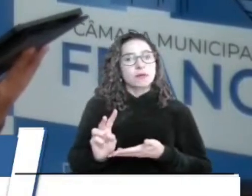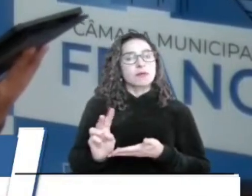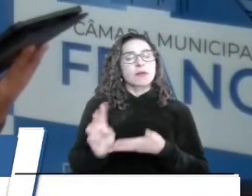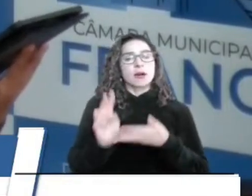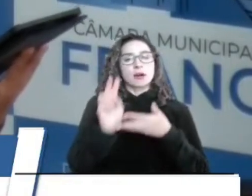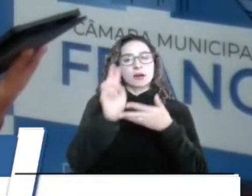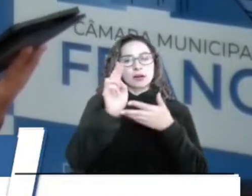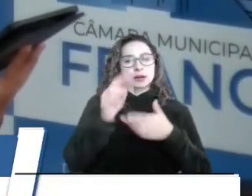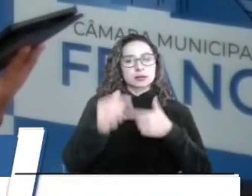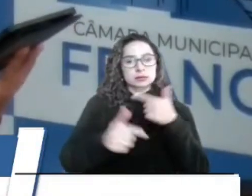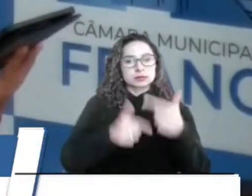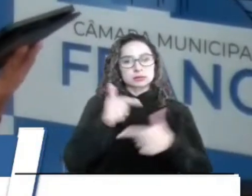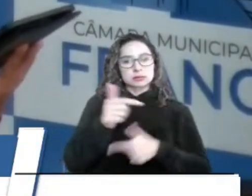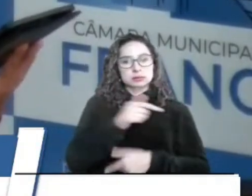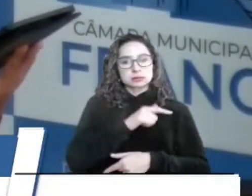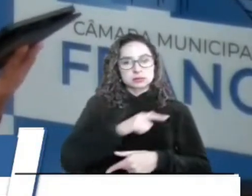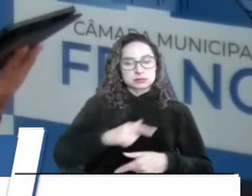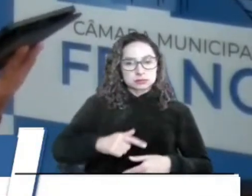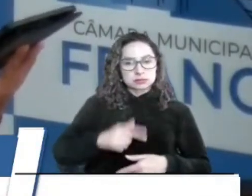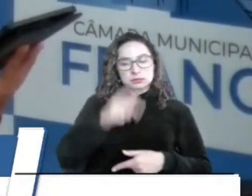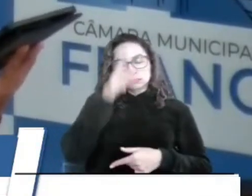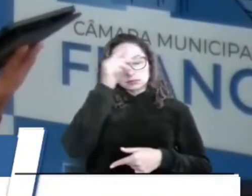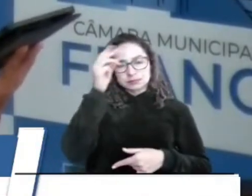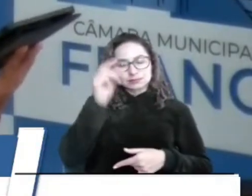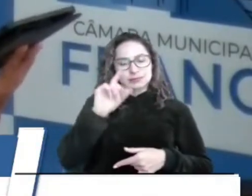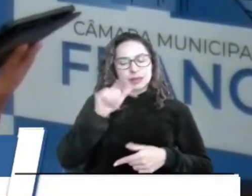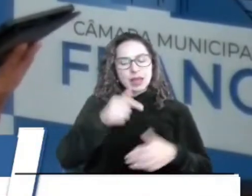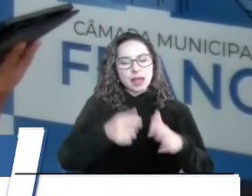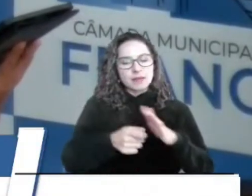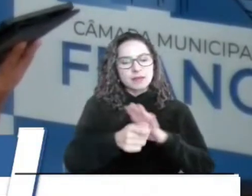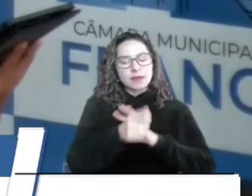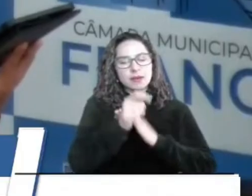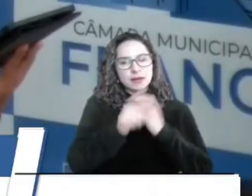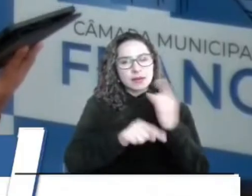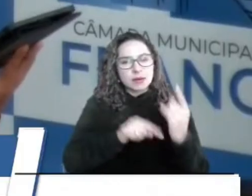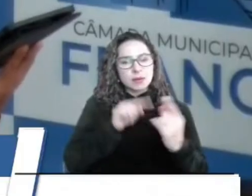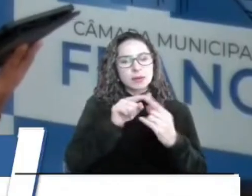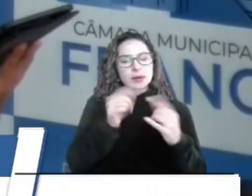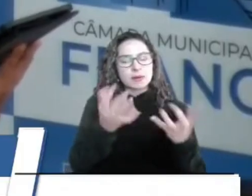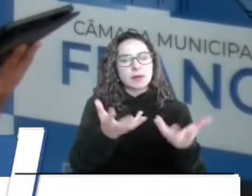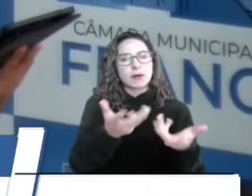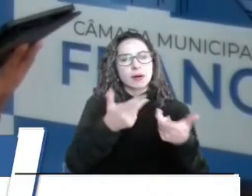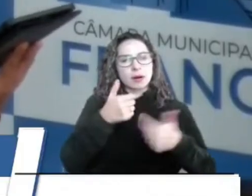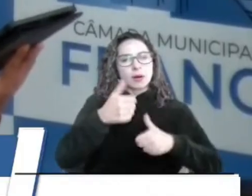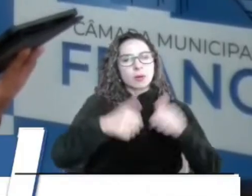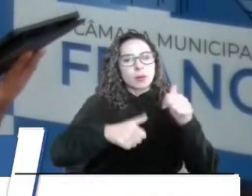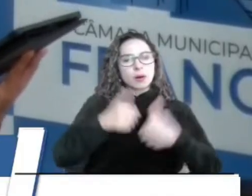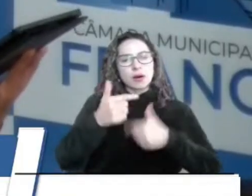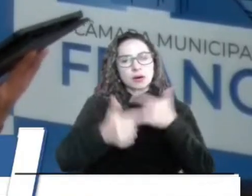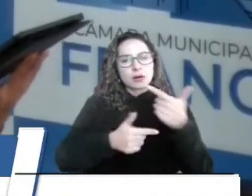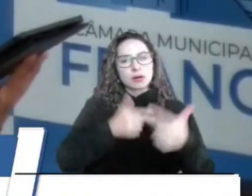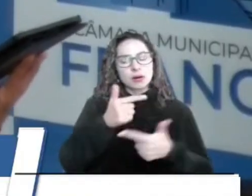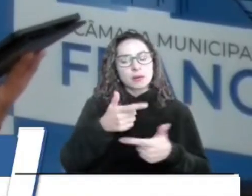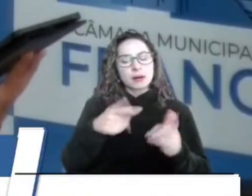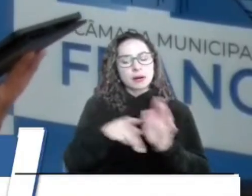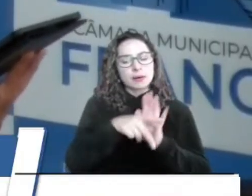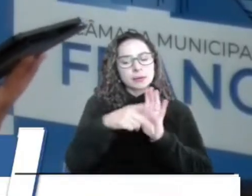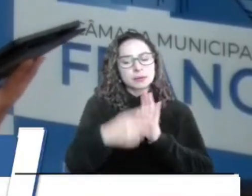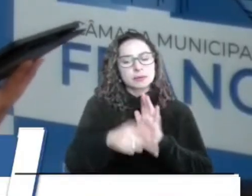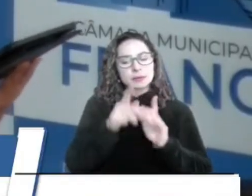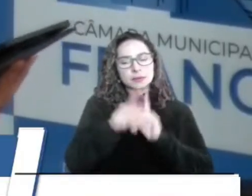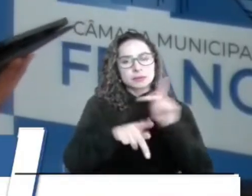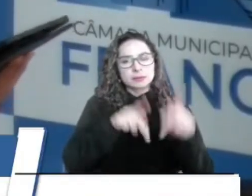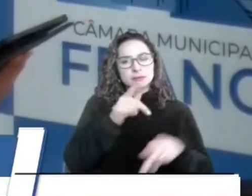Valorizar o servidor público é investir diretamente na qualidade dos serviços que chegam ao cidadão francano.